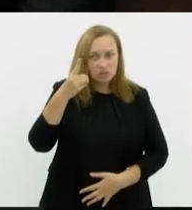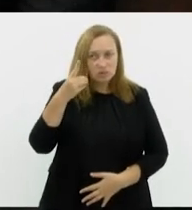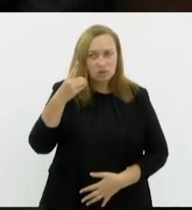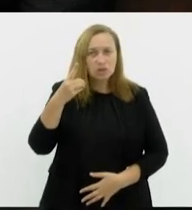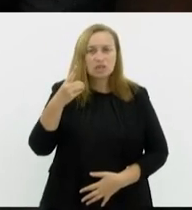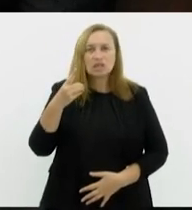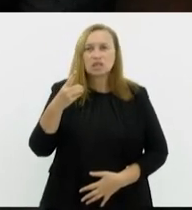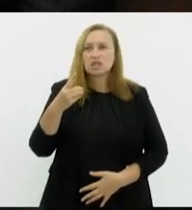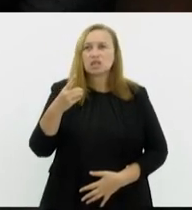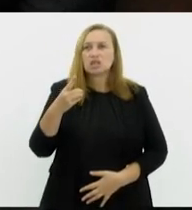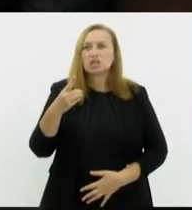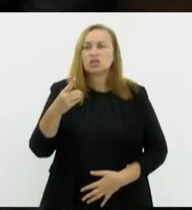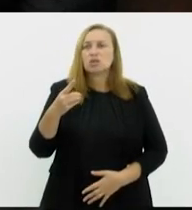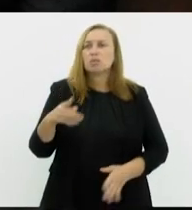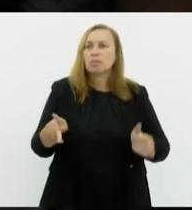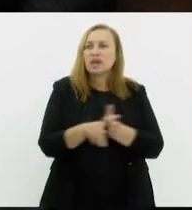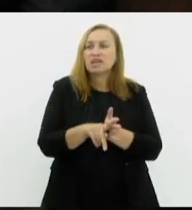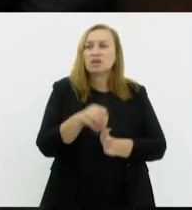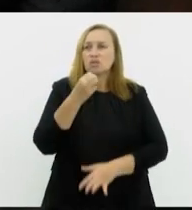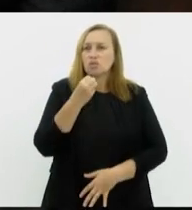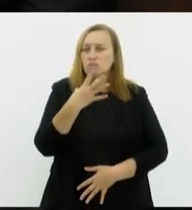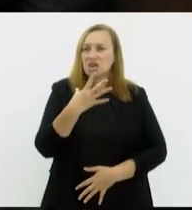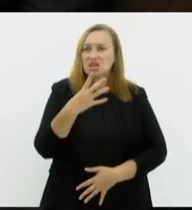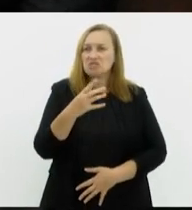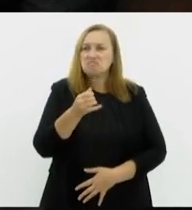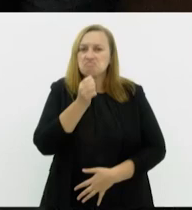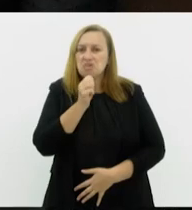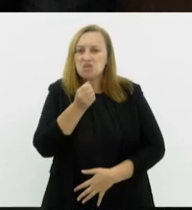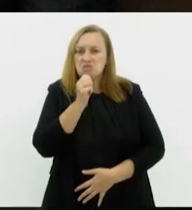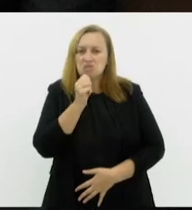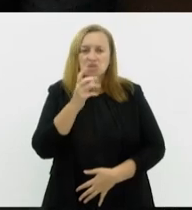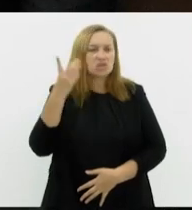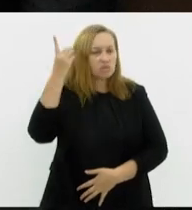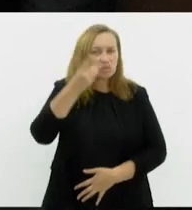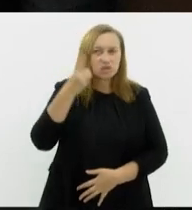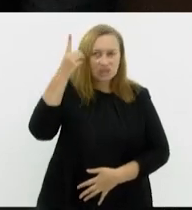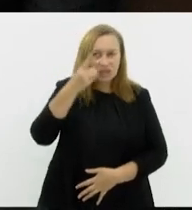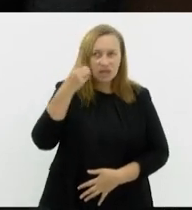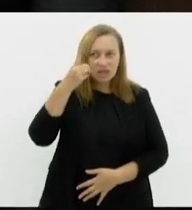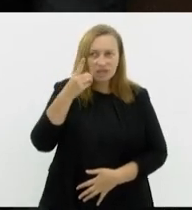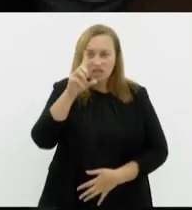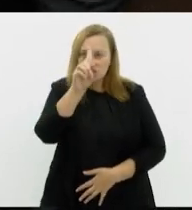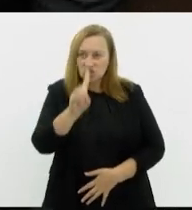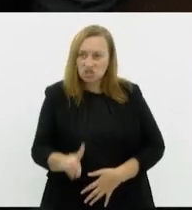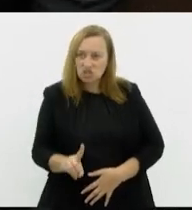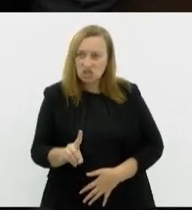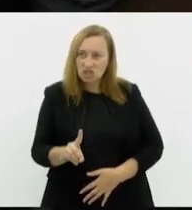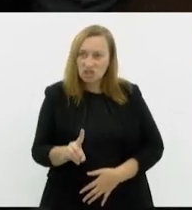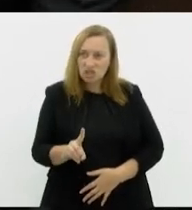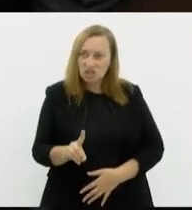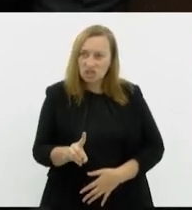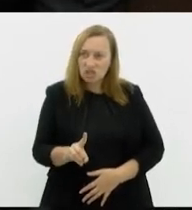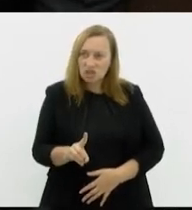exceção, são do bem. Nenhum deputado tem direito a querer macular o coletivo e